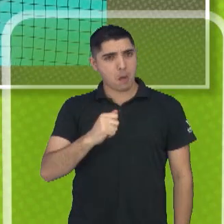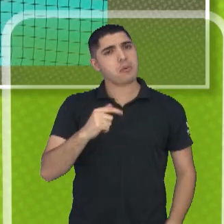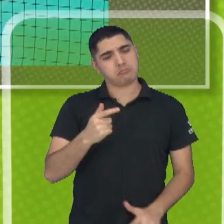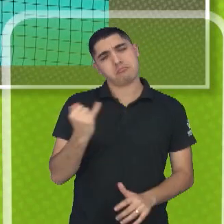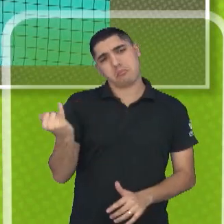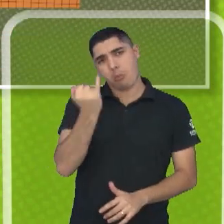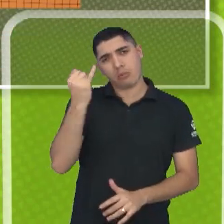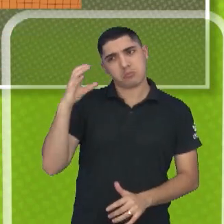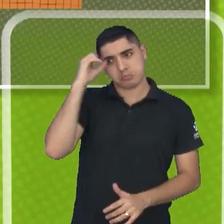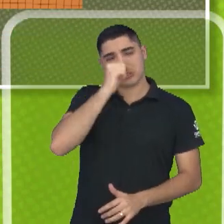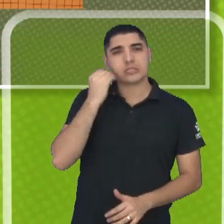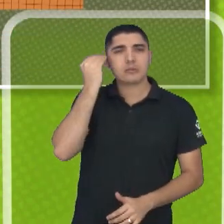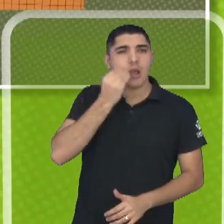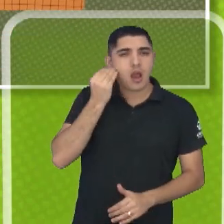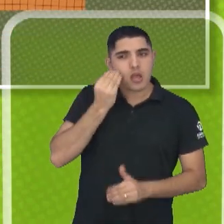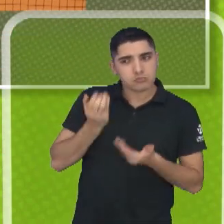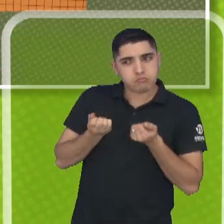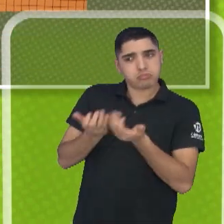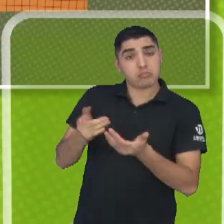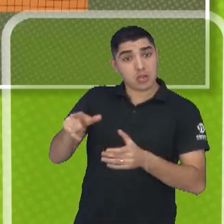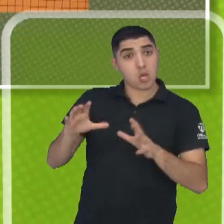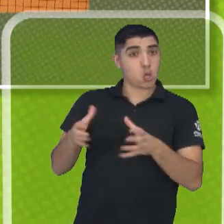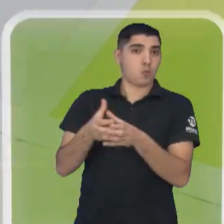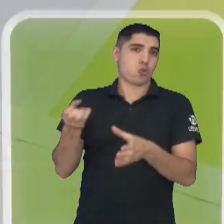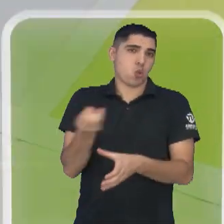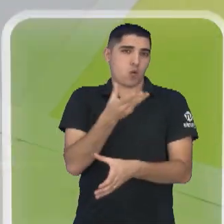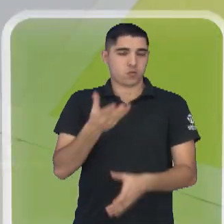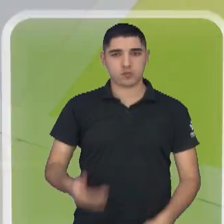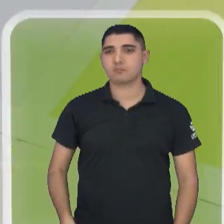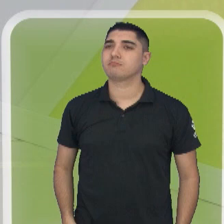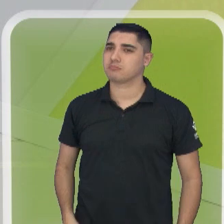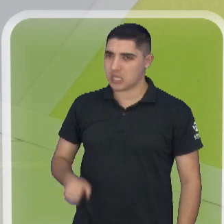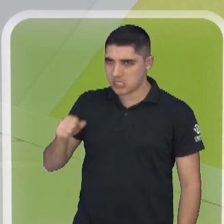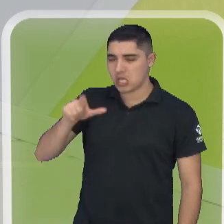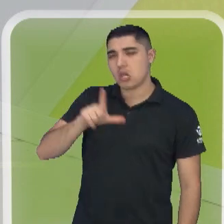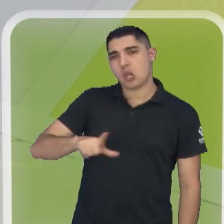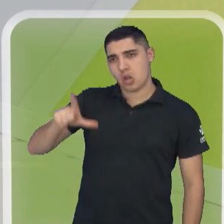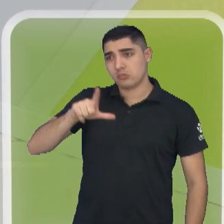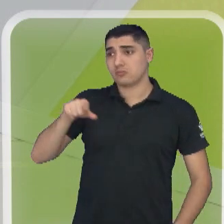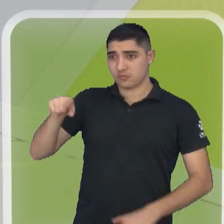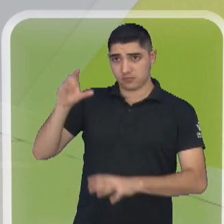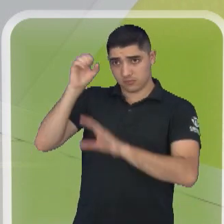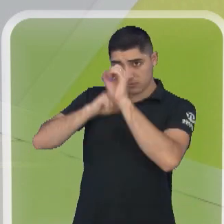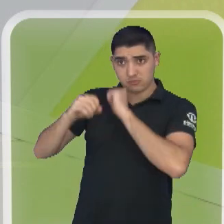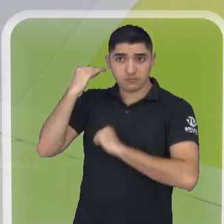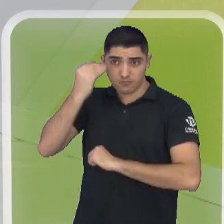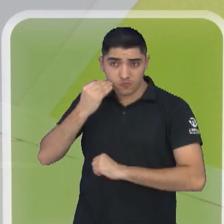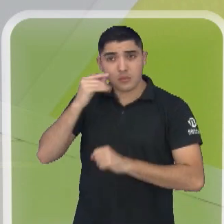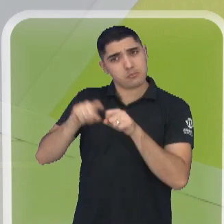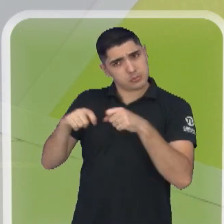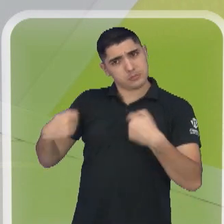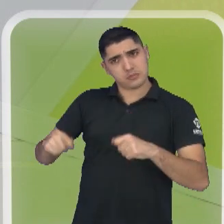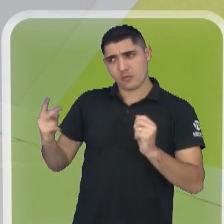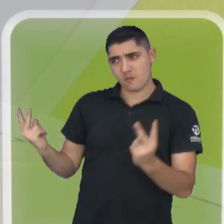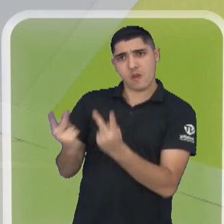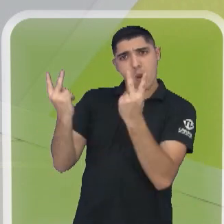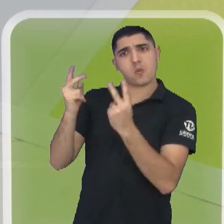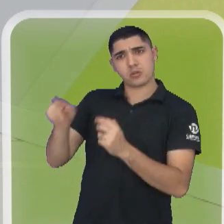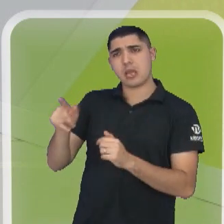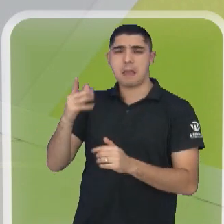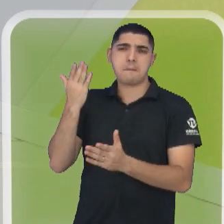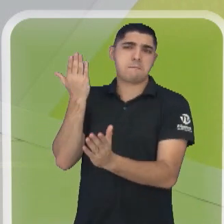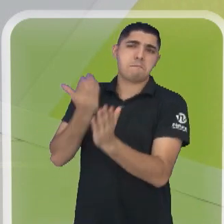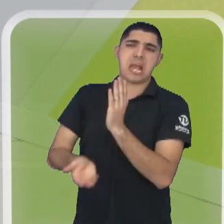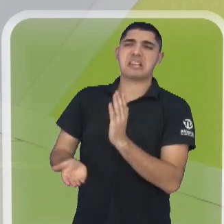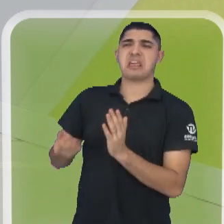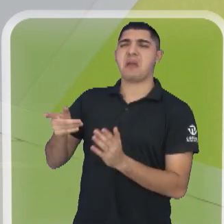bom aprendizado para esse elenco que está se formando agora. Sem dúvida alguma, um grande aprendizado, e tem que valorizar esse vice-campeonato. Não perdeu para qualquer